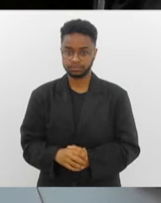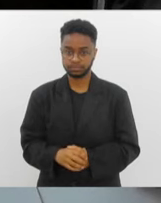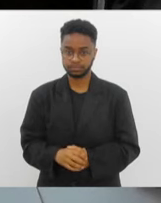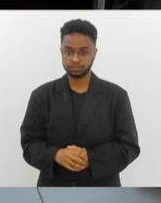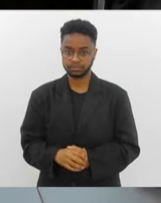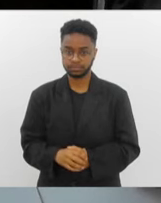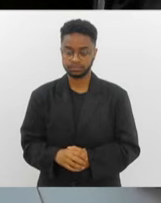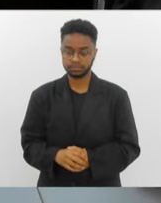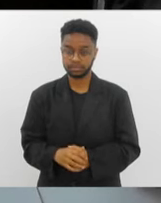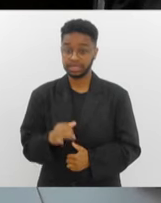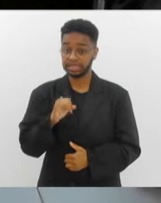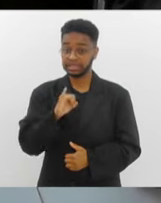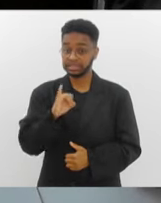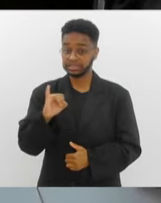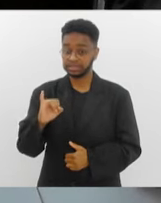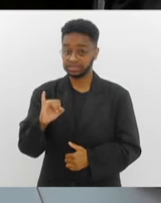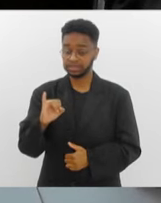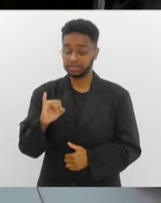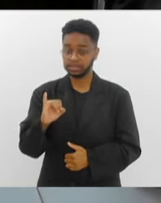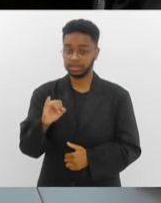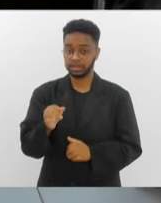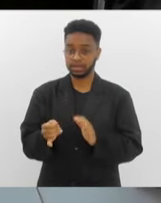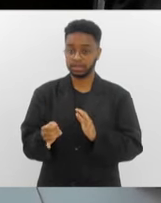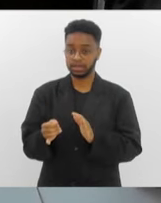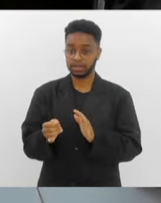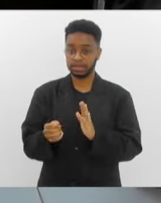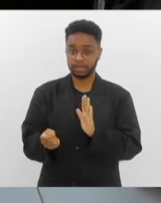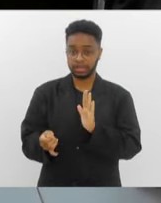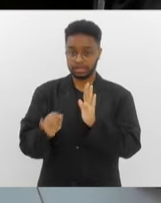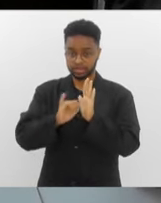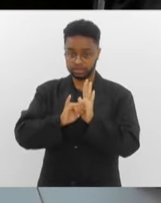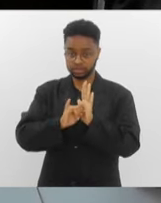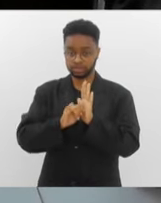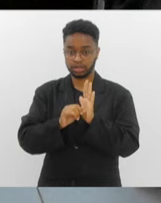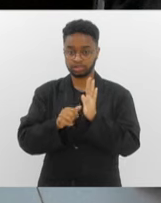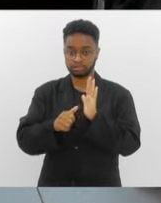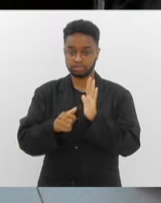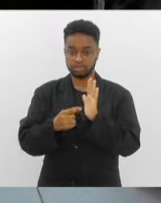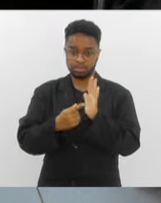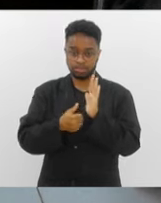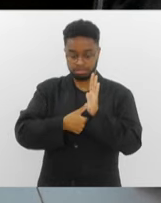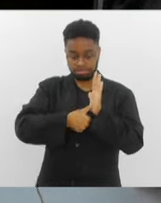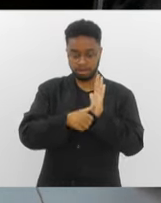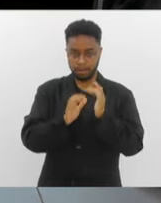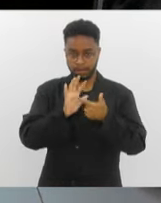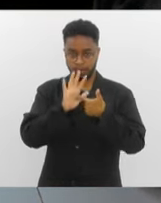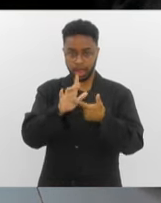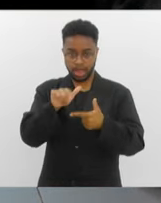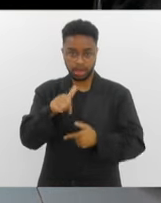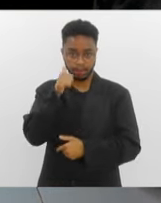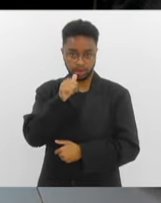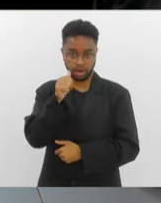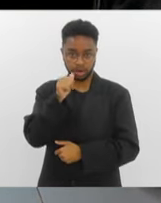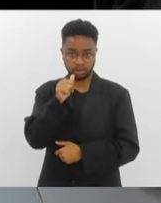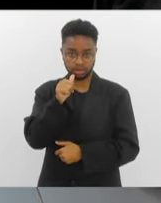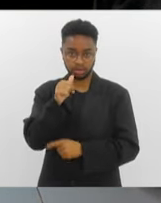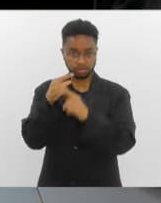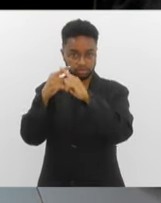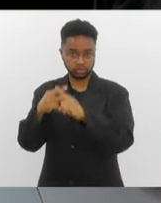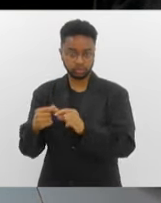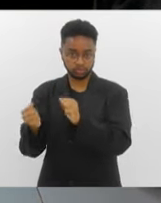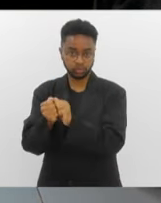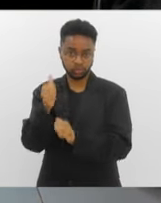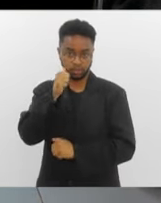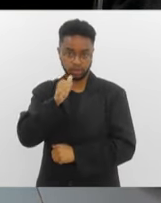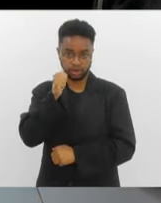Se a identidade que ela escolheu está escrito que ela é mulher, ela vai fazer o TAF das